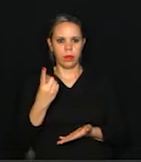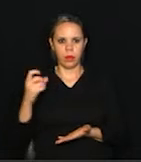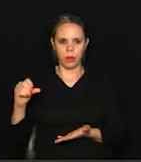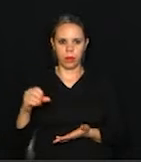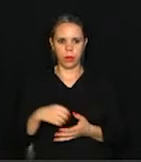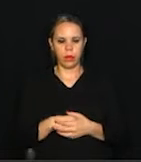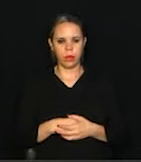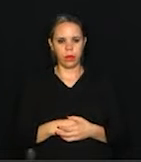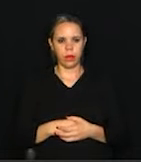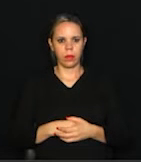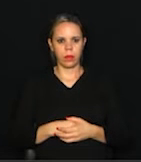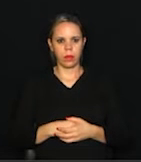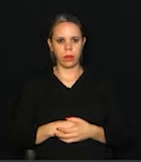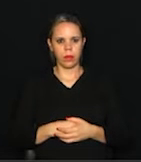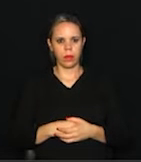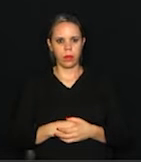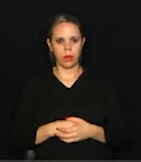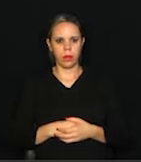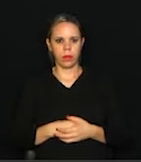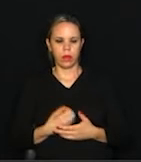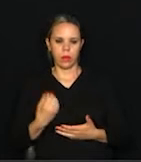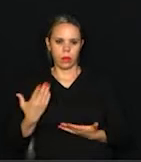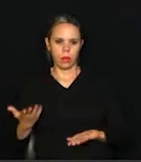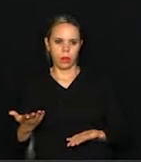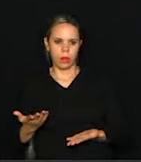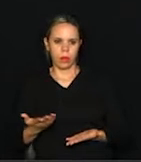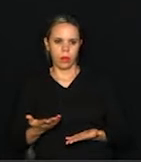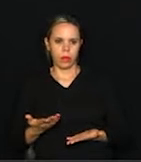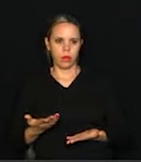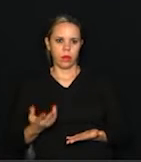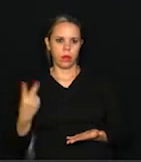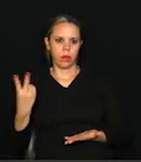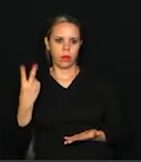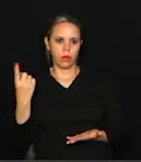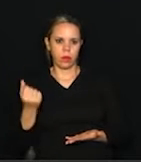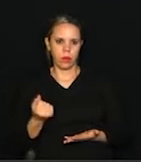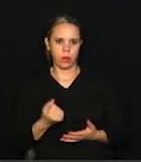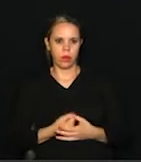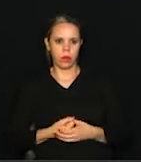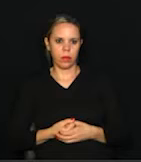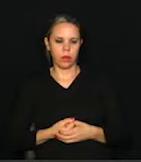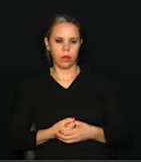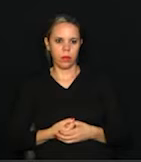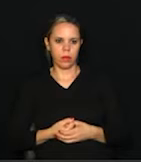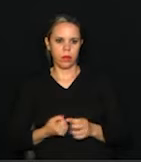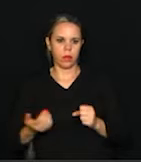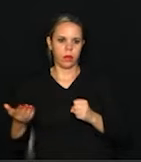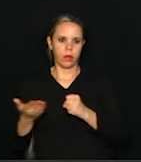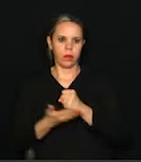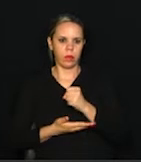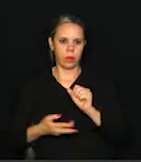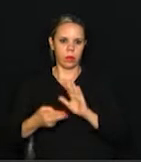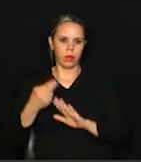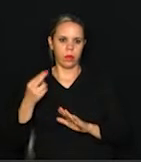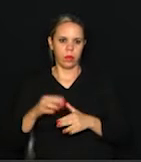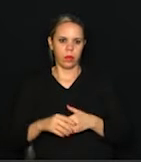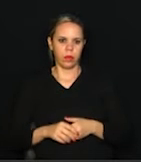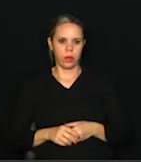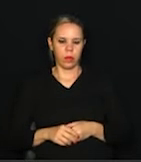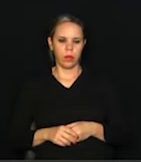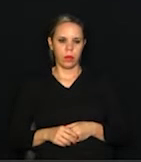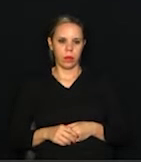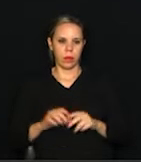2019. Muito bem, a partir desses valores, com base na resolução,